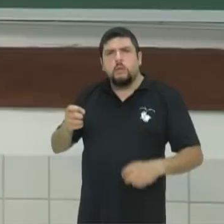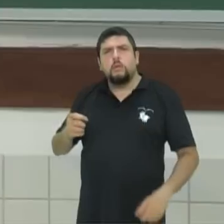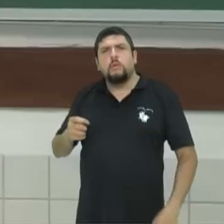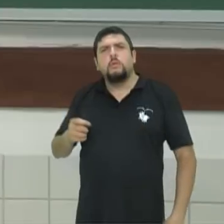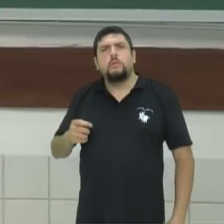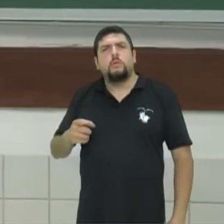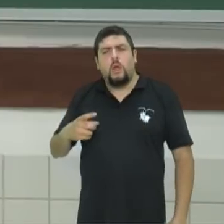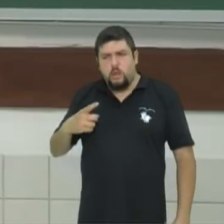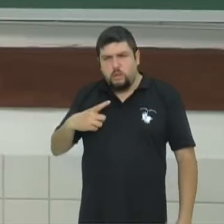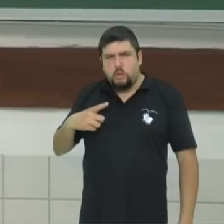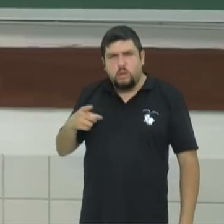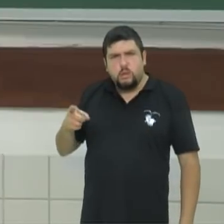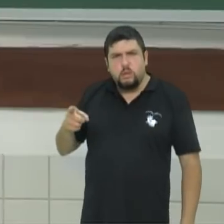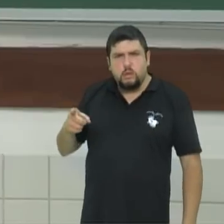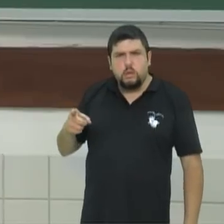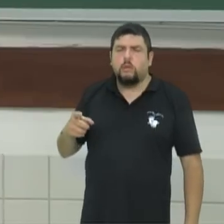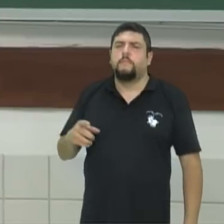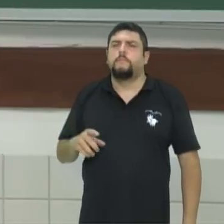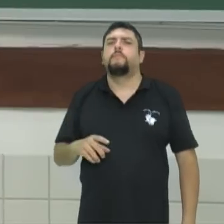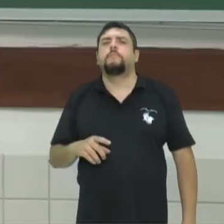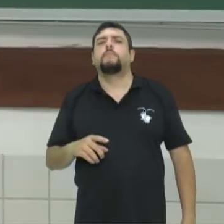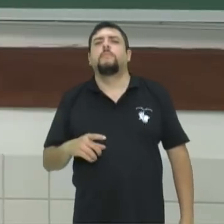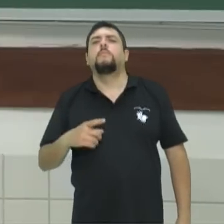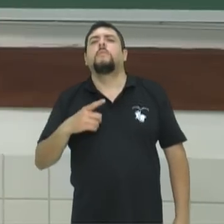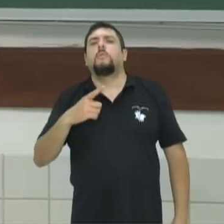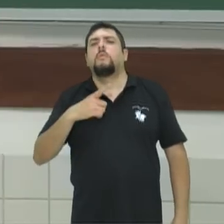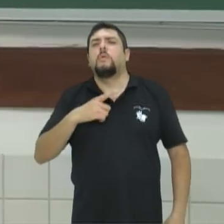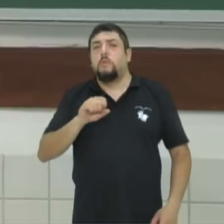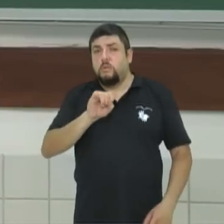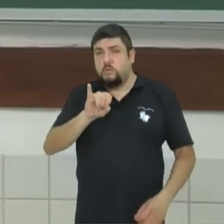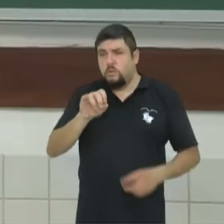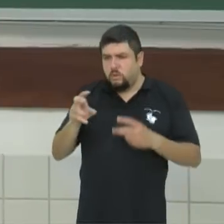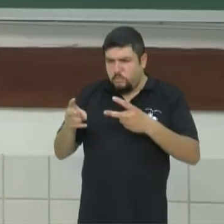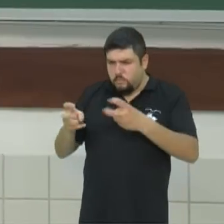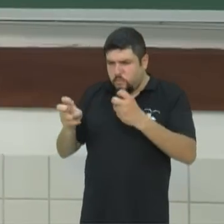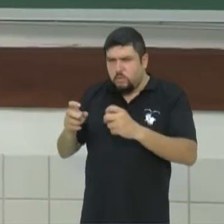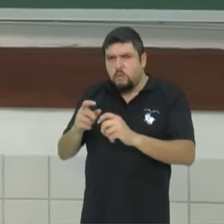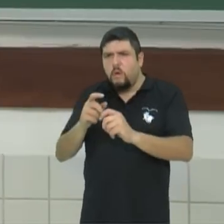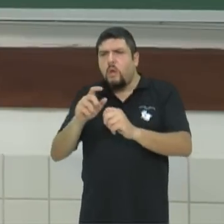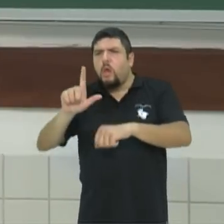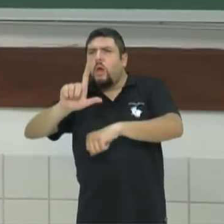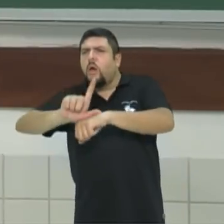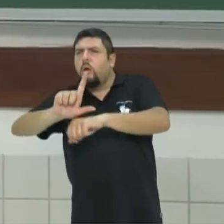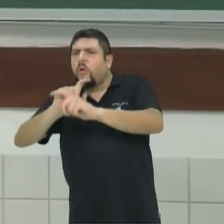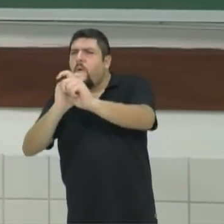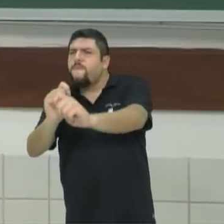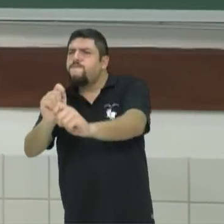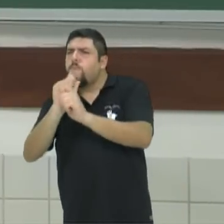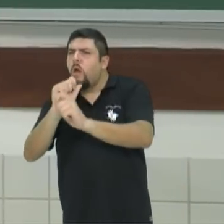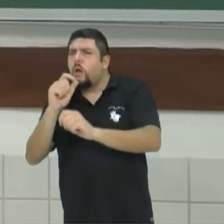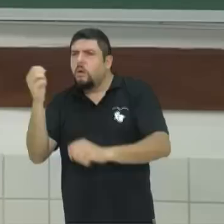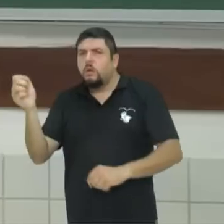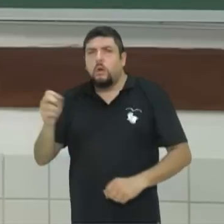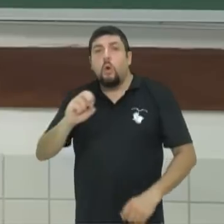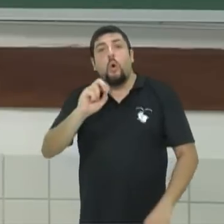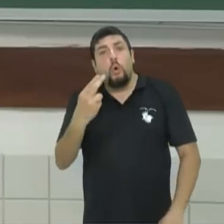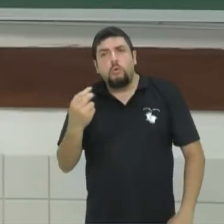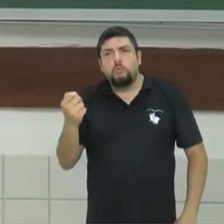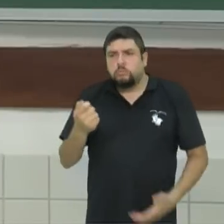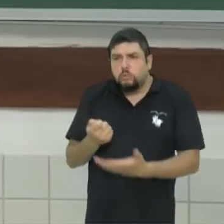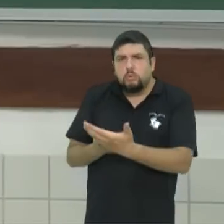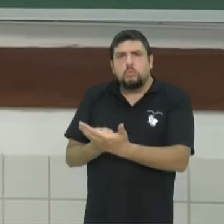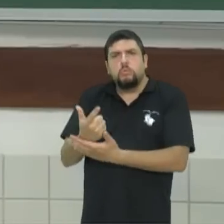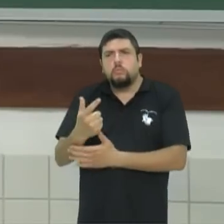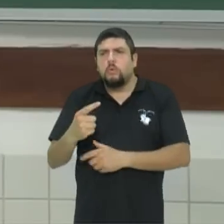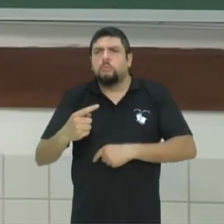saída? O consumidor tem um tempo lá para poder devolver o produto se ele percebeu que foi enganado ou se ele se arrependeu da compra. Ele tem esse direito, né?